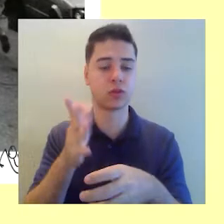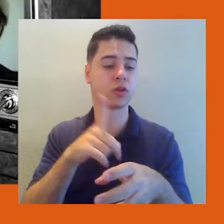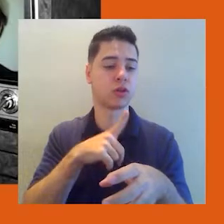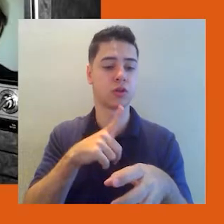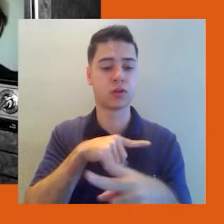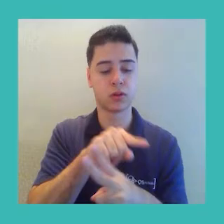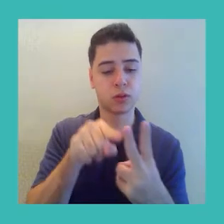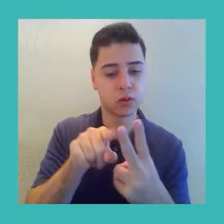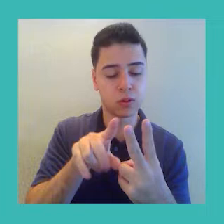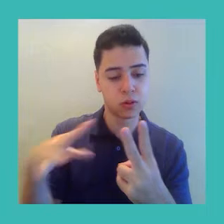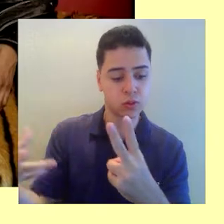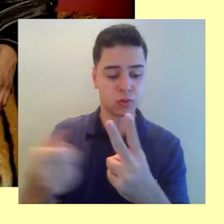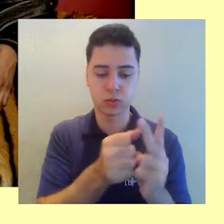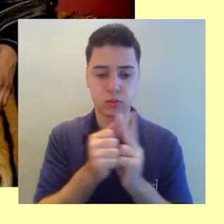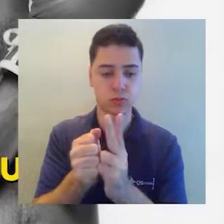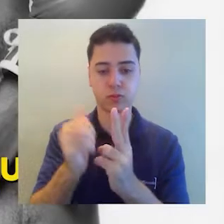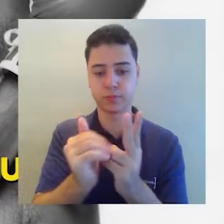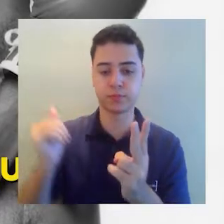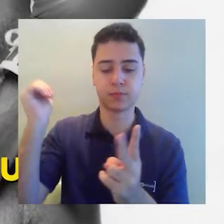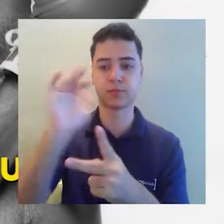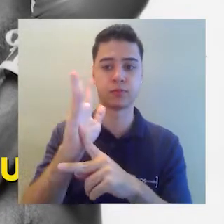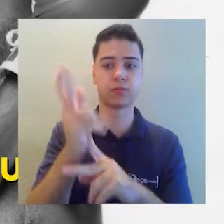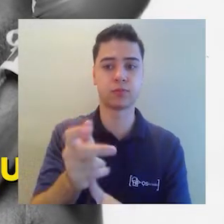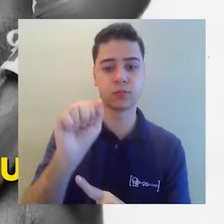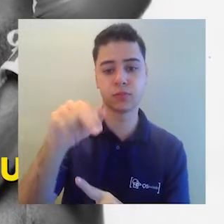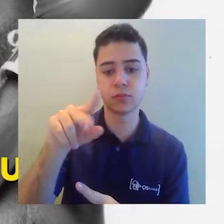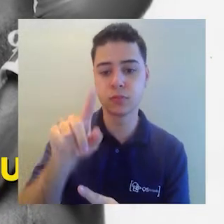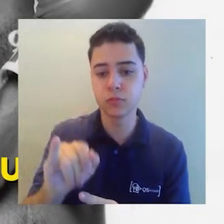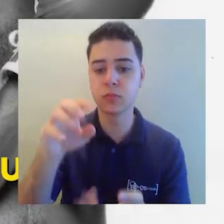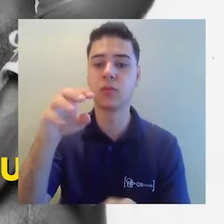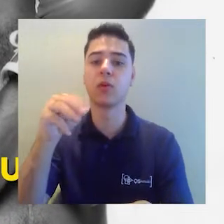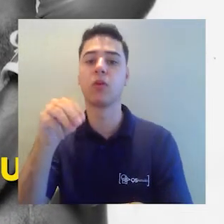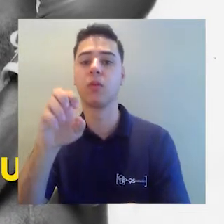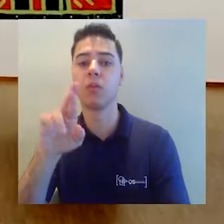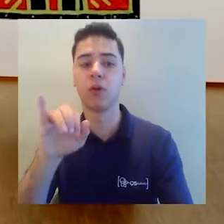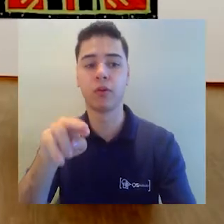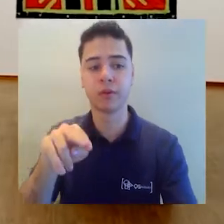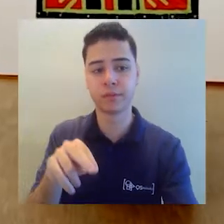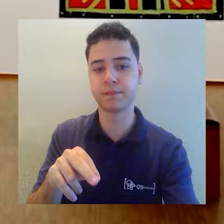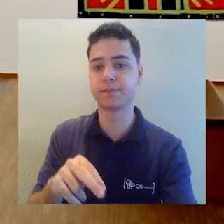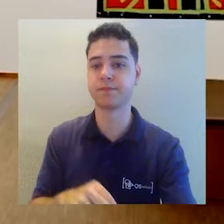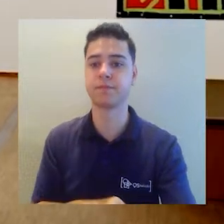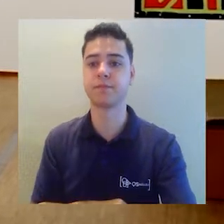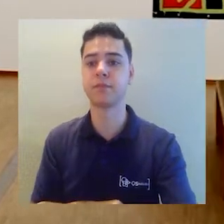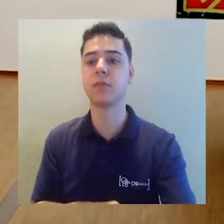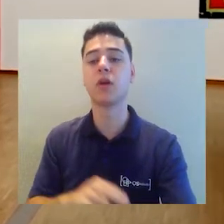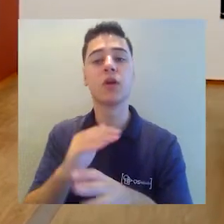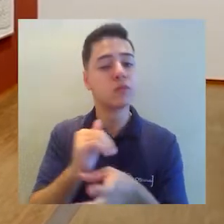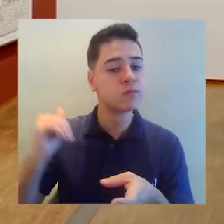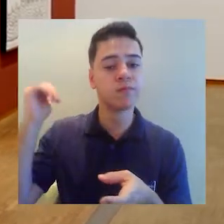chegou a formar uma dupla criativa com um dos maiores artistas do século XX, Andy Warhol. Os